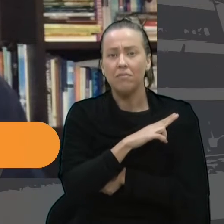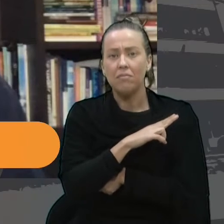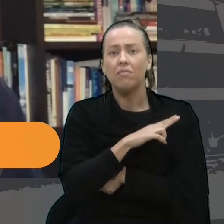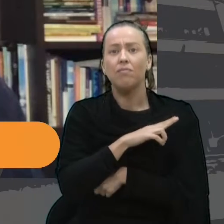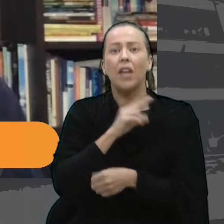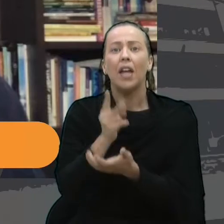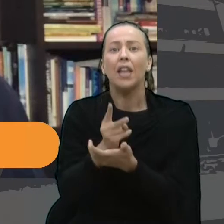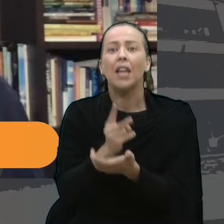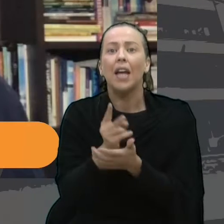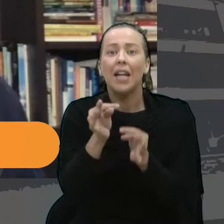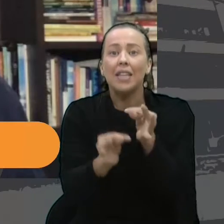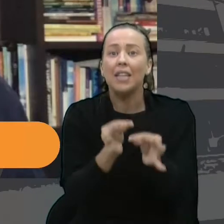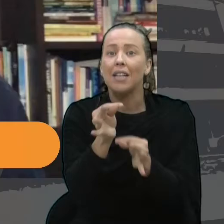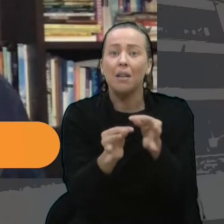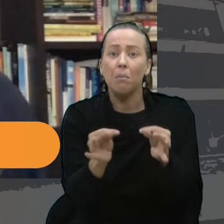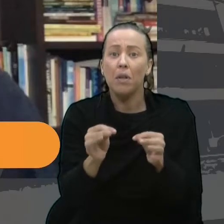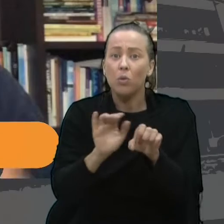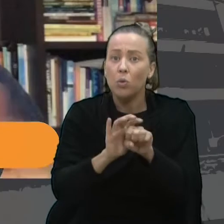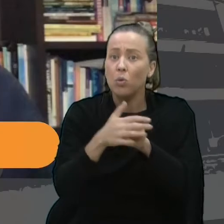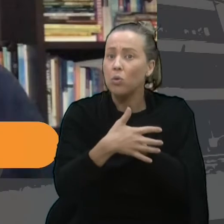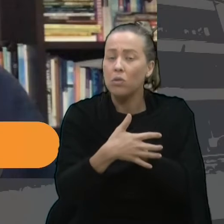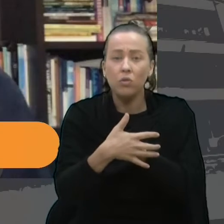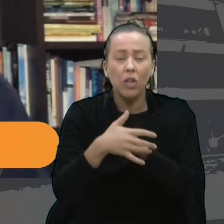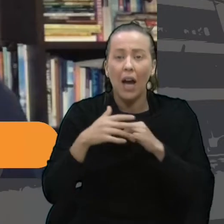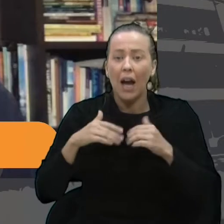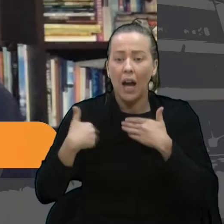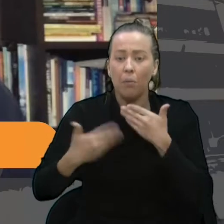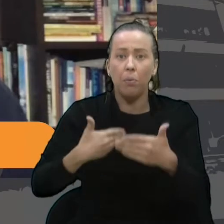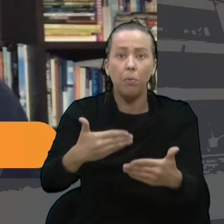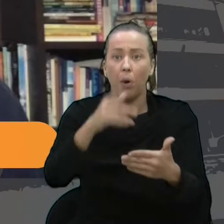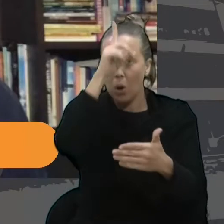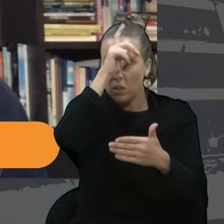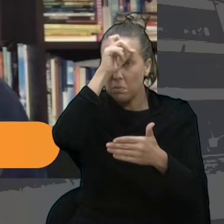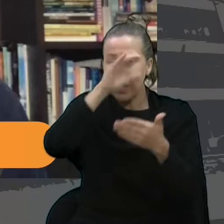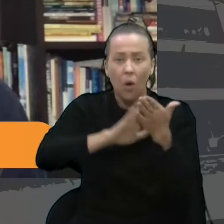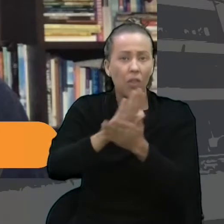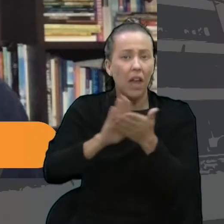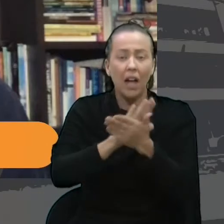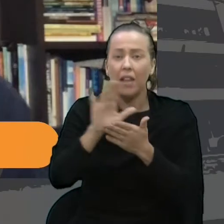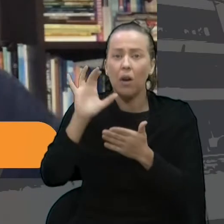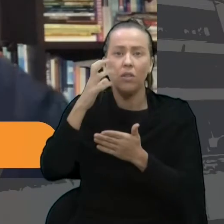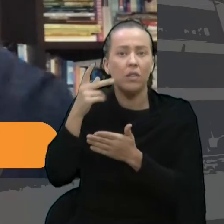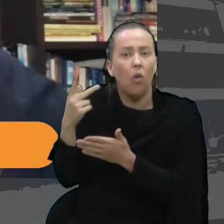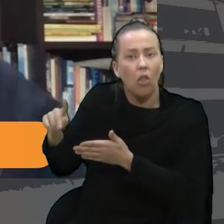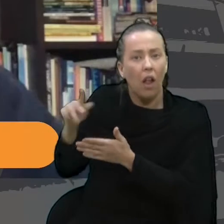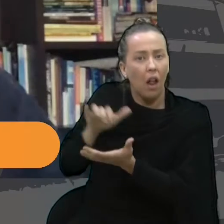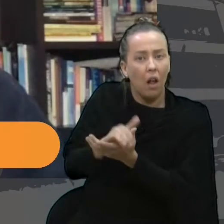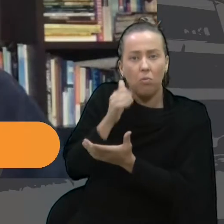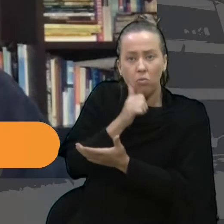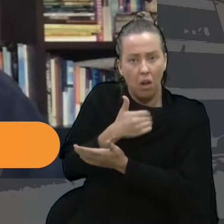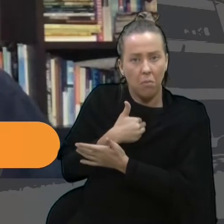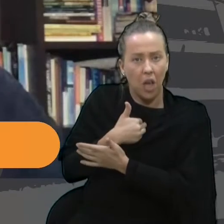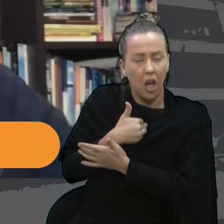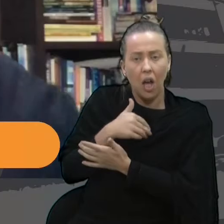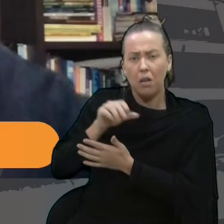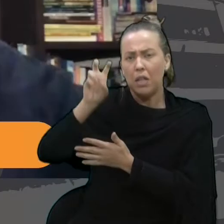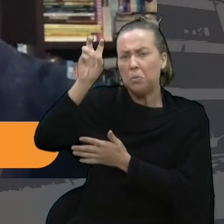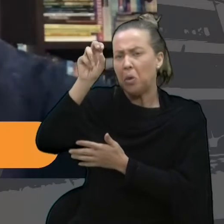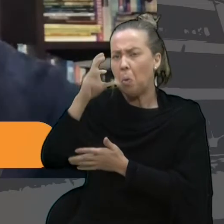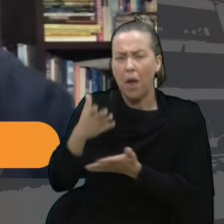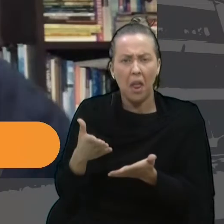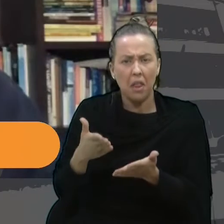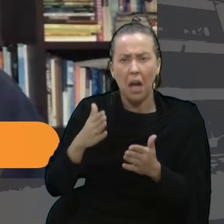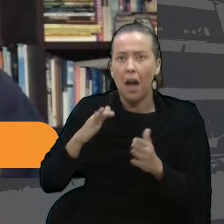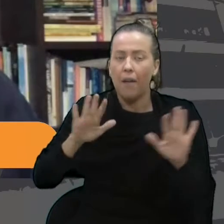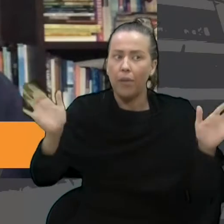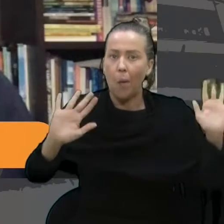procuram para tratamento de Covid. Não teve nenhum caso de hospitalização de pacientes dela, não sei quantos, eu digo 50, ela me disse que não é